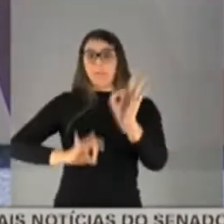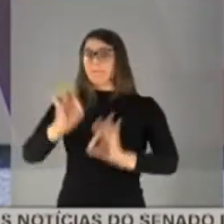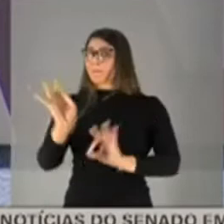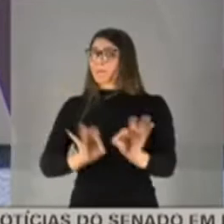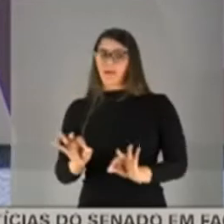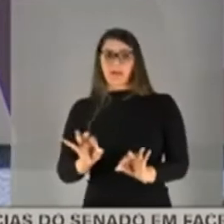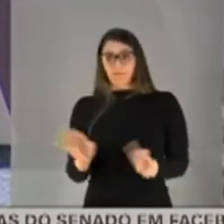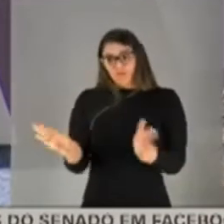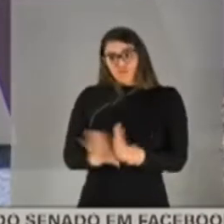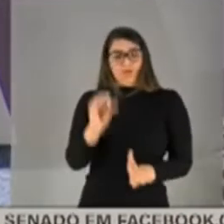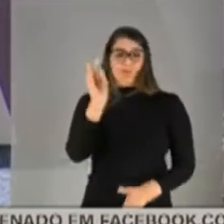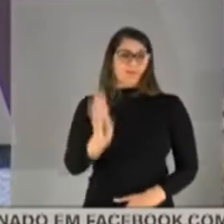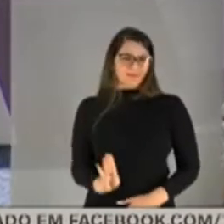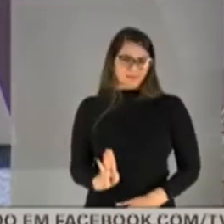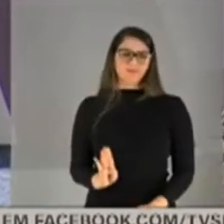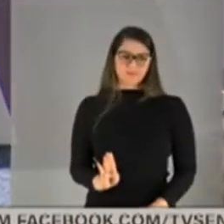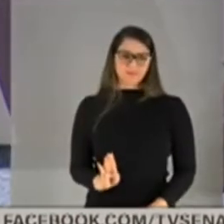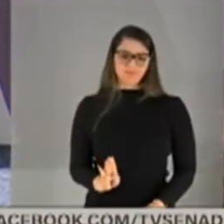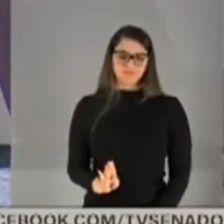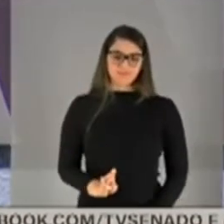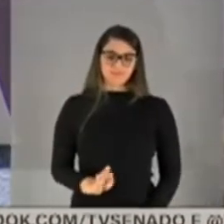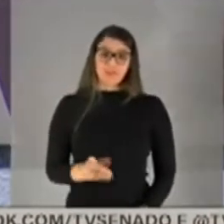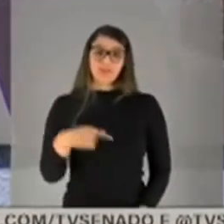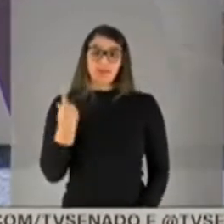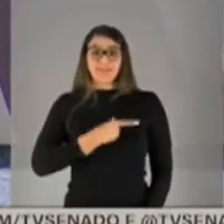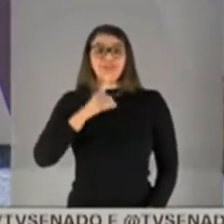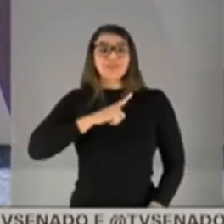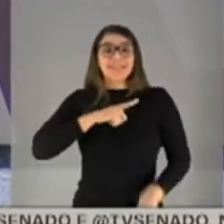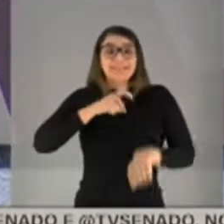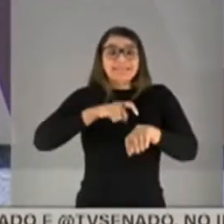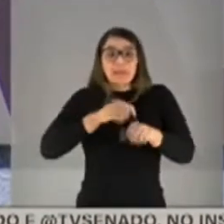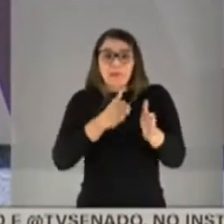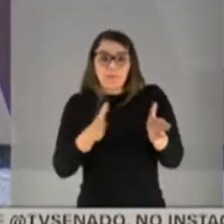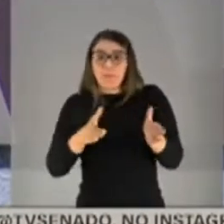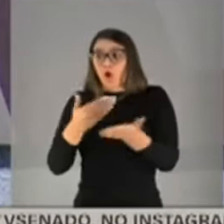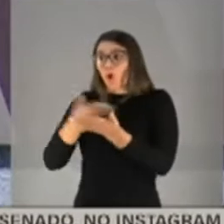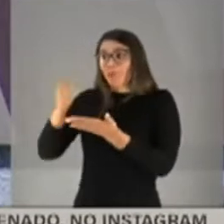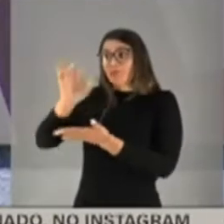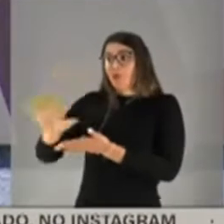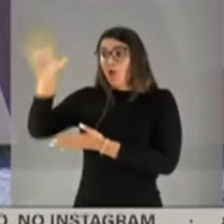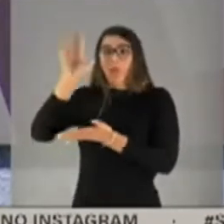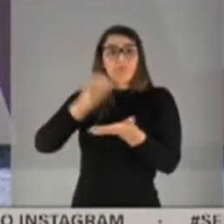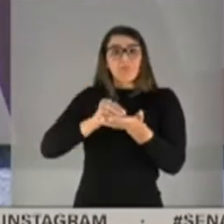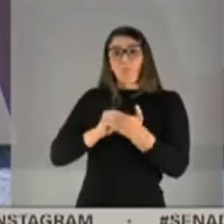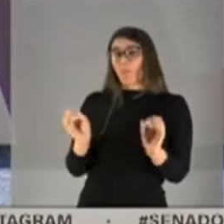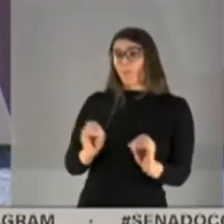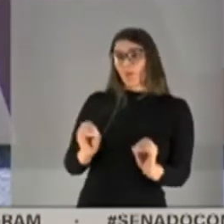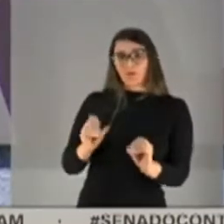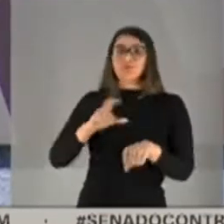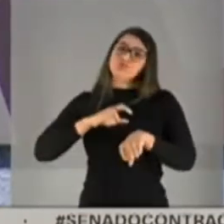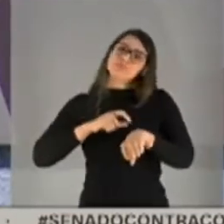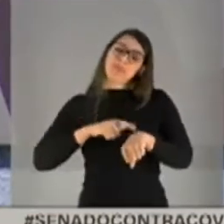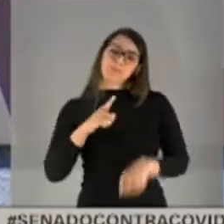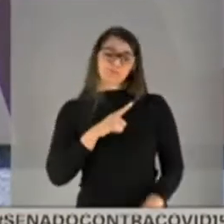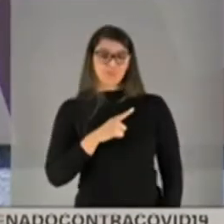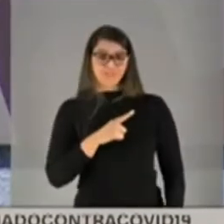ia chegar aqui. Tinha uma vantagem temporal, porque ainda não estava, quando estava acontecendo na Europa, ainda não estava acontecendo aqui. Tínhamos uma vantagem temporal.